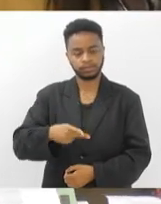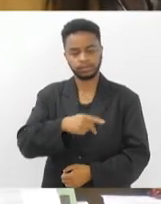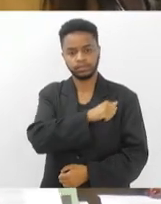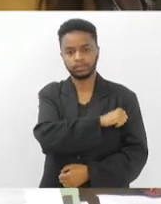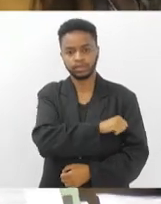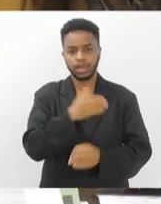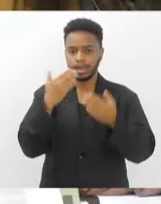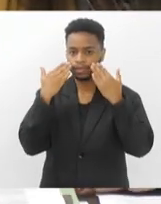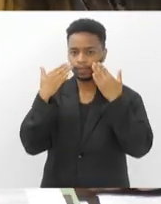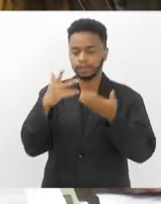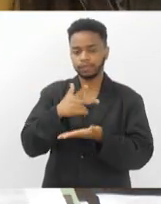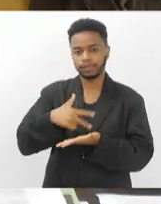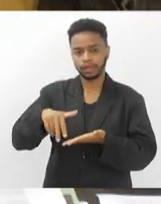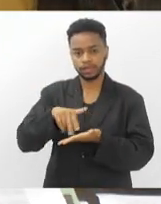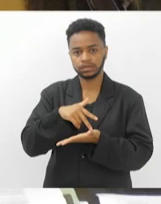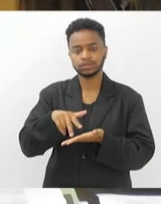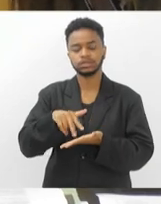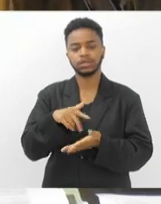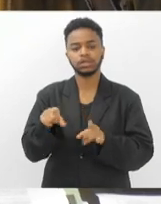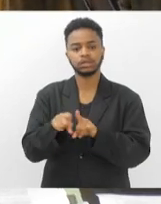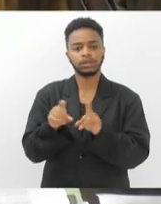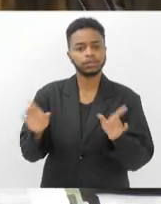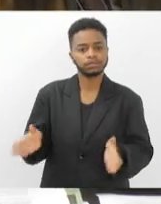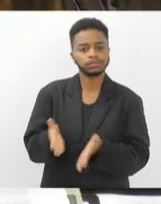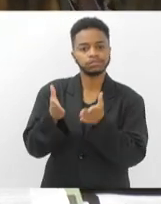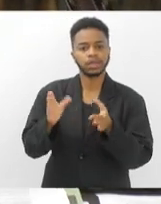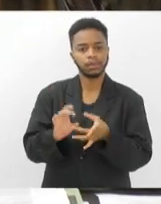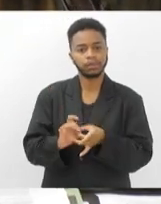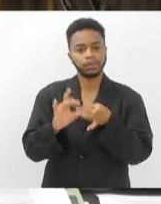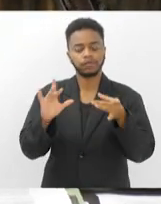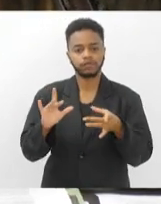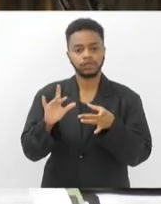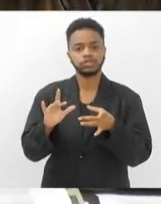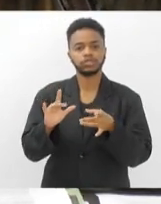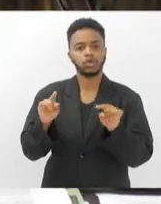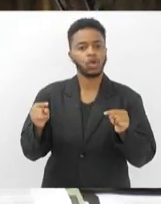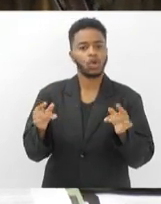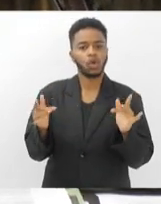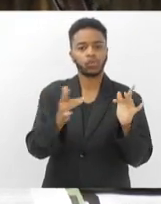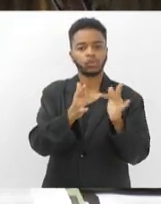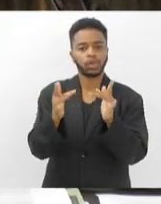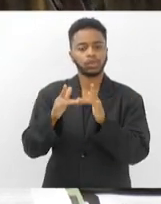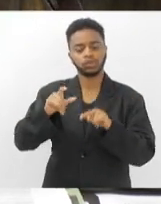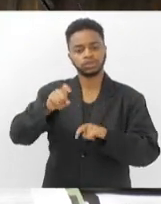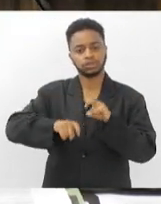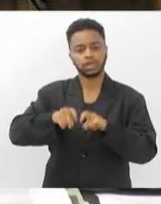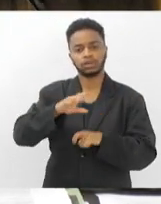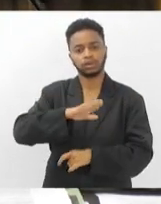apresentação de danças que abordem, permitam e incentivem a sexualização precoce de crianças e adolescentes.